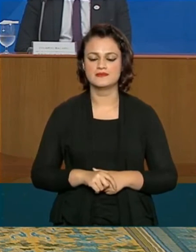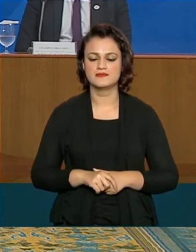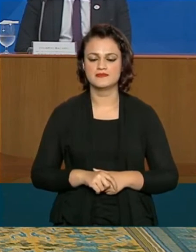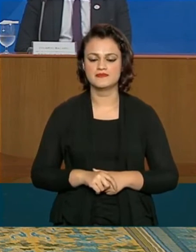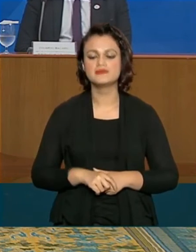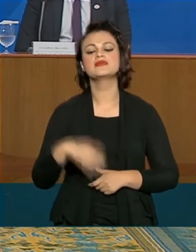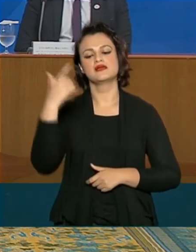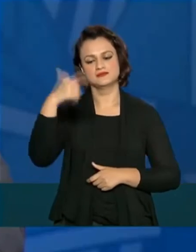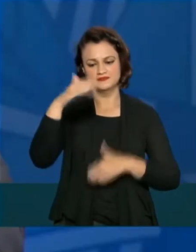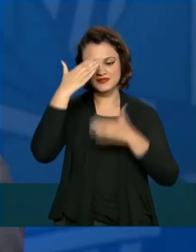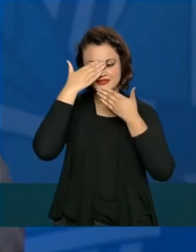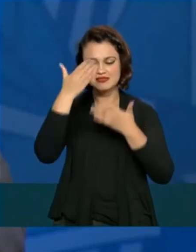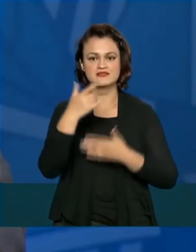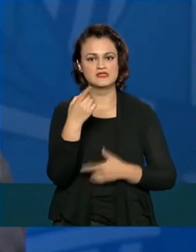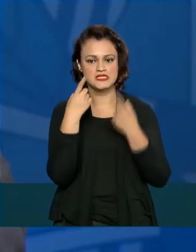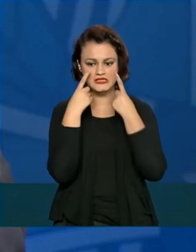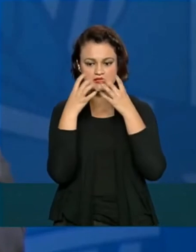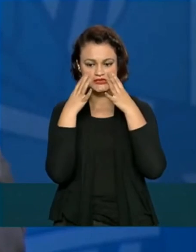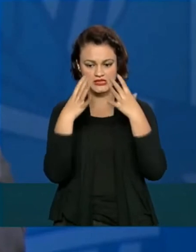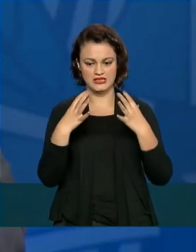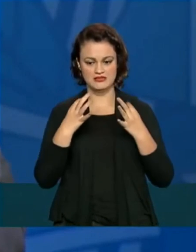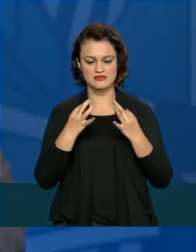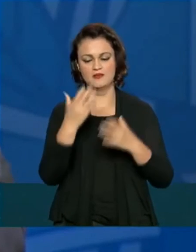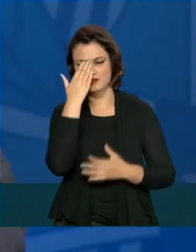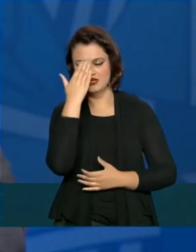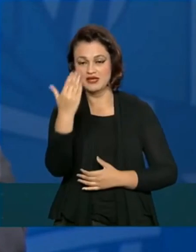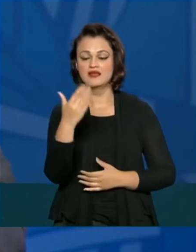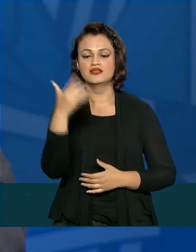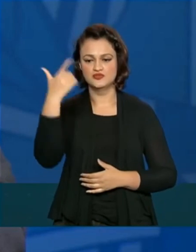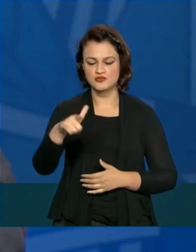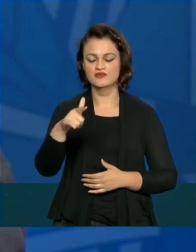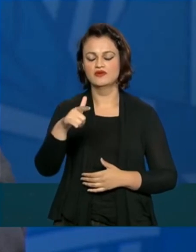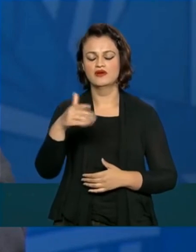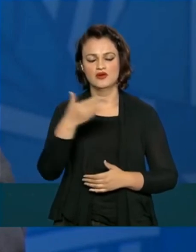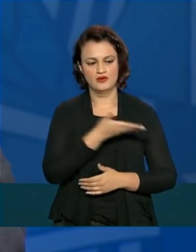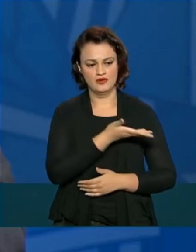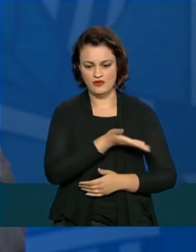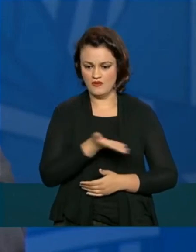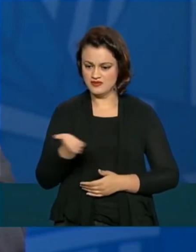Queria agradecer a todos pelo interesse, pela atenção e, mais uma vez, em nome do Ministério,